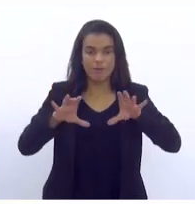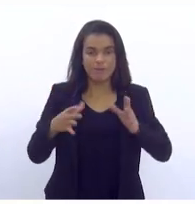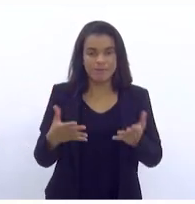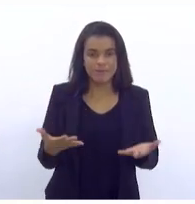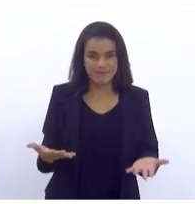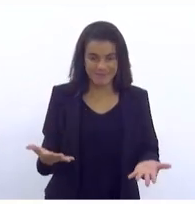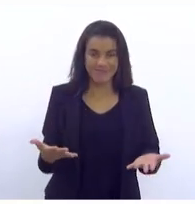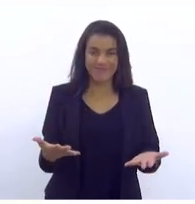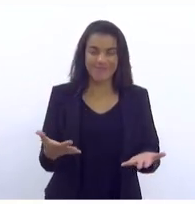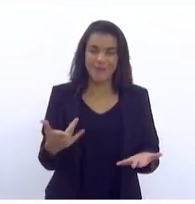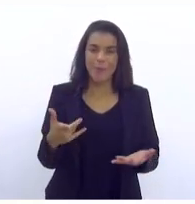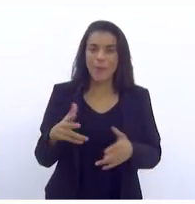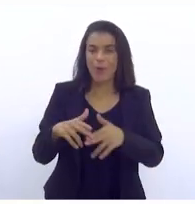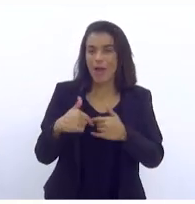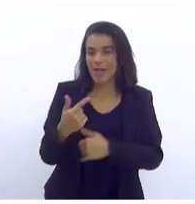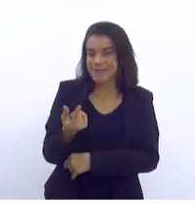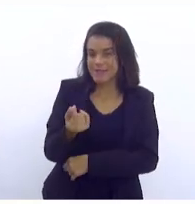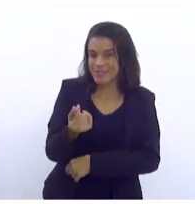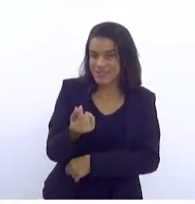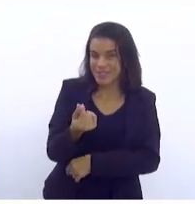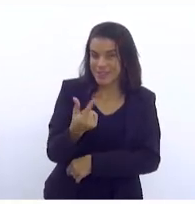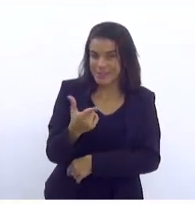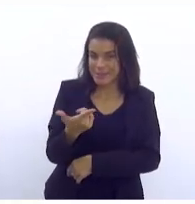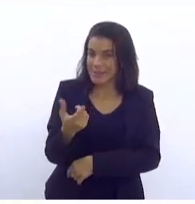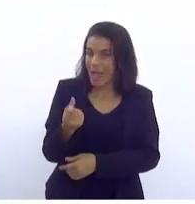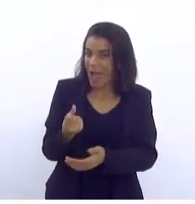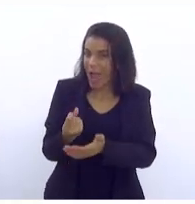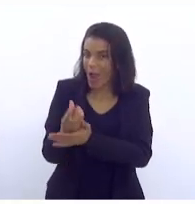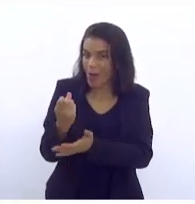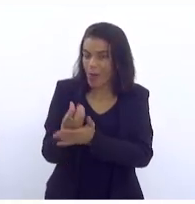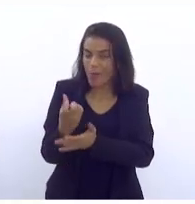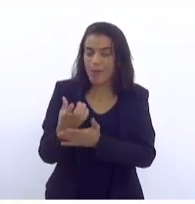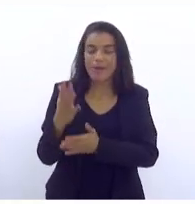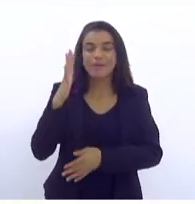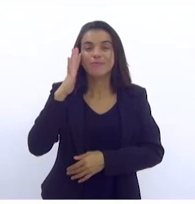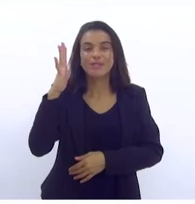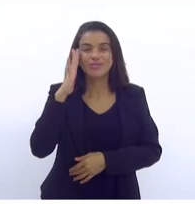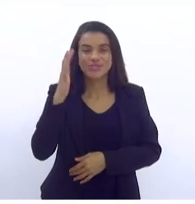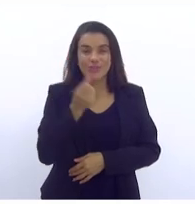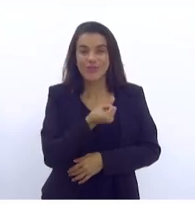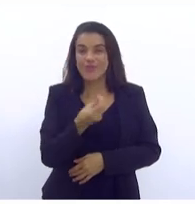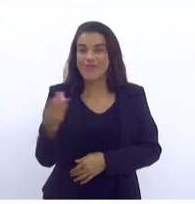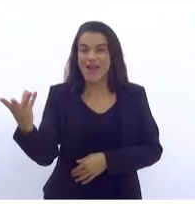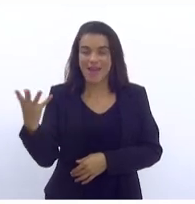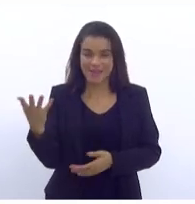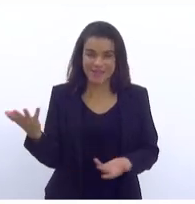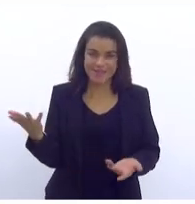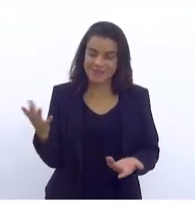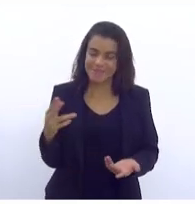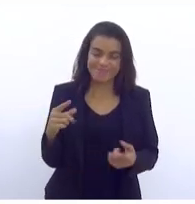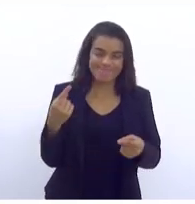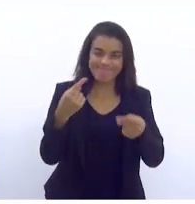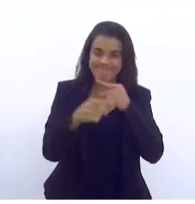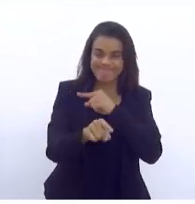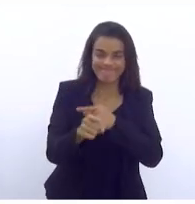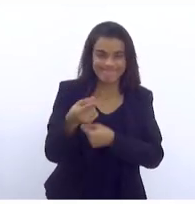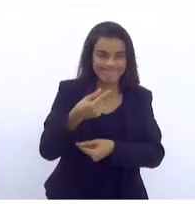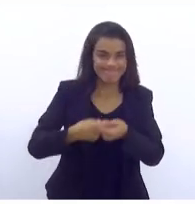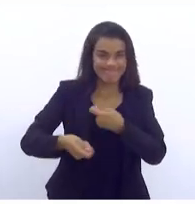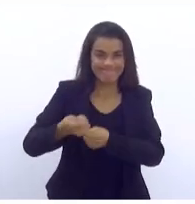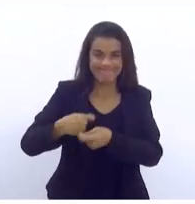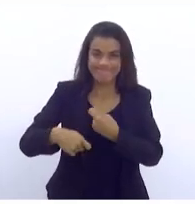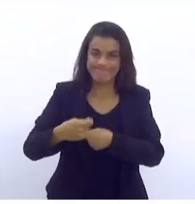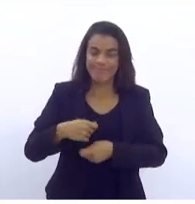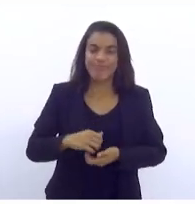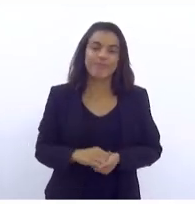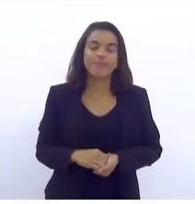econômicas Se tá difícil universalizar com um prestador Imagina se fosse com vários né não é viável economicamente então